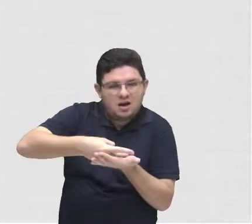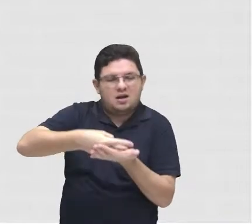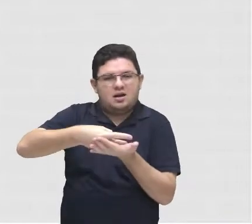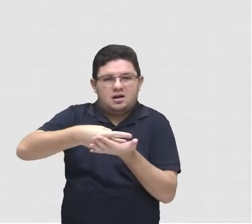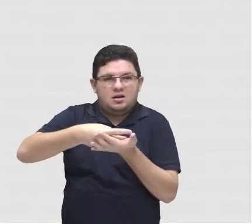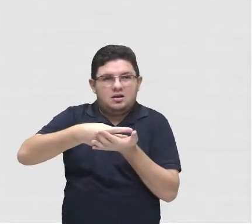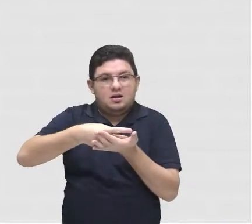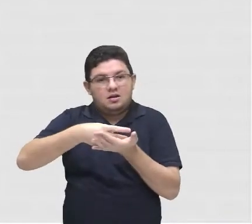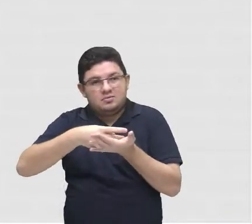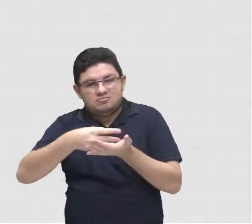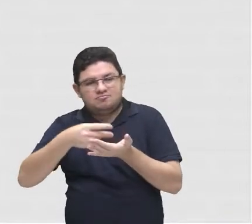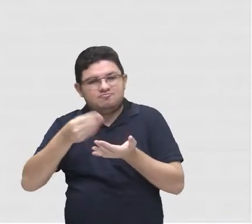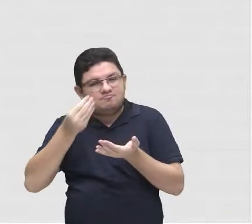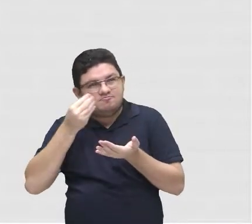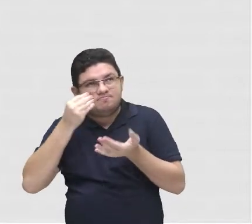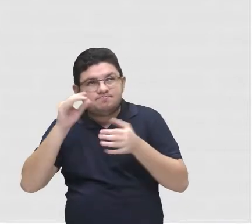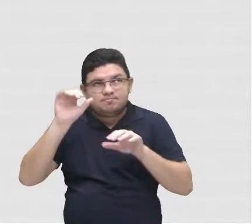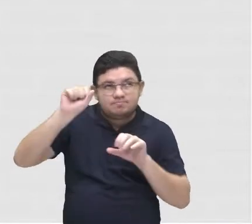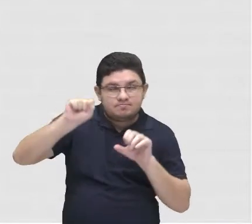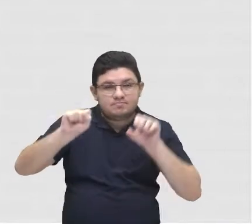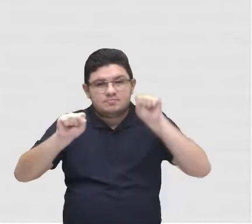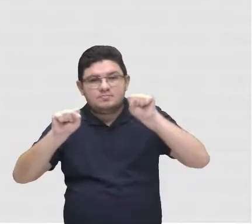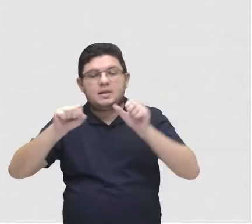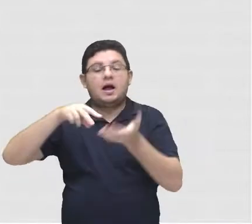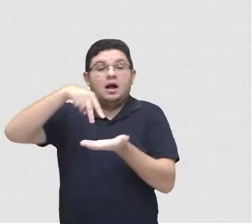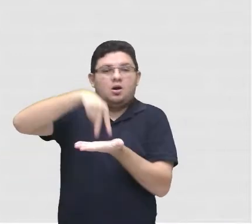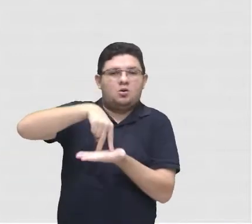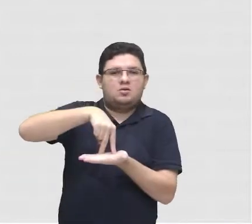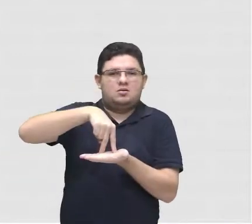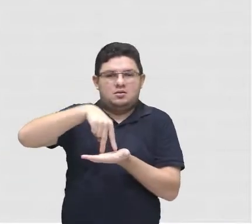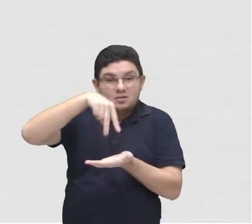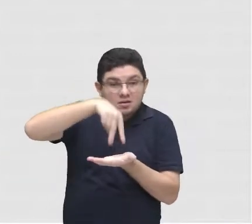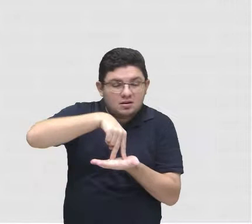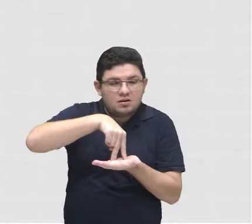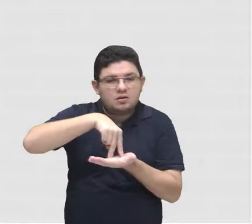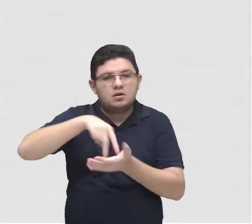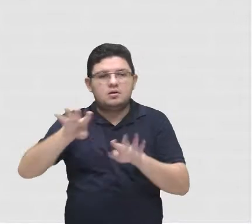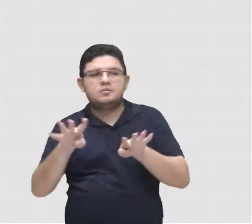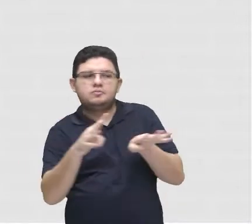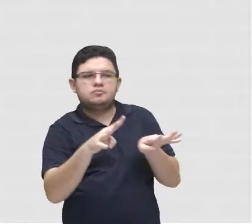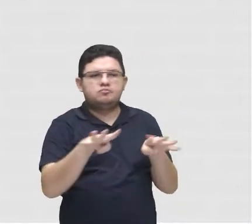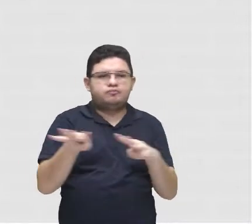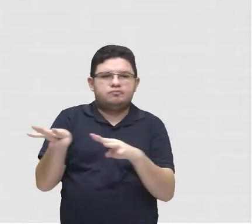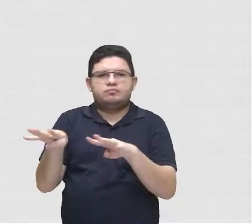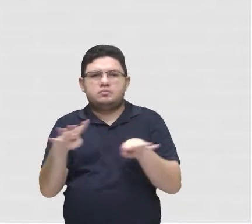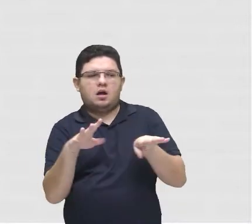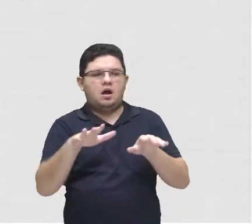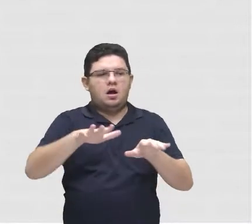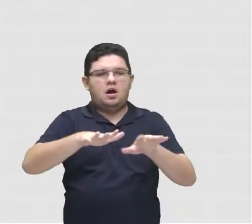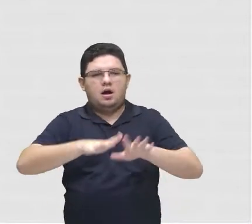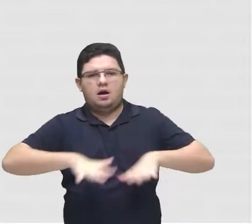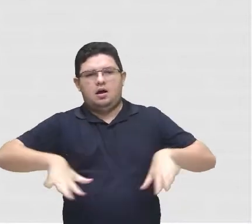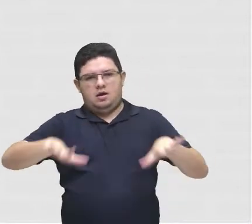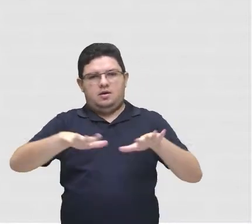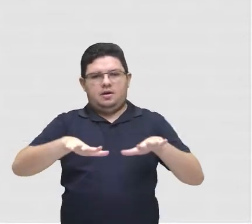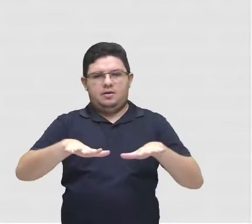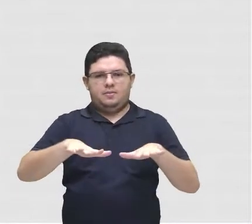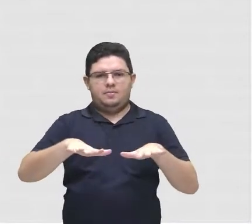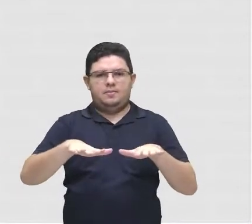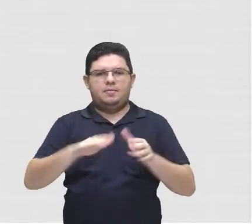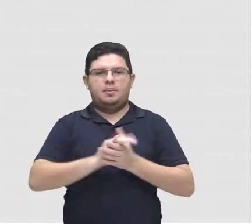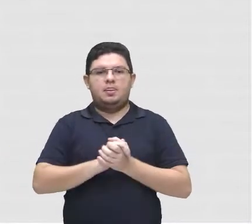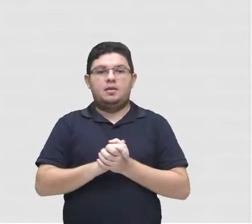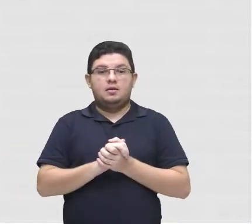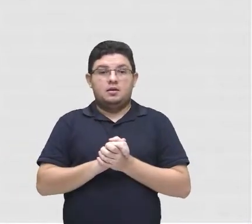consegue ficar em pé. A partir do momento que ele fica em pé, ele começa a explorar o ambiente em volta dele. E essas